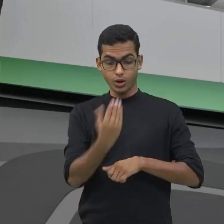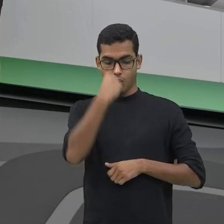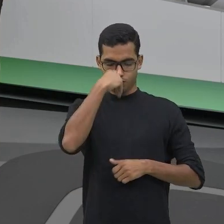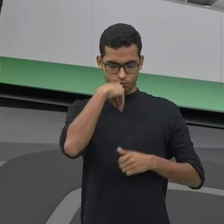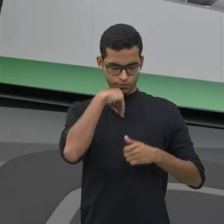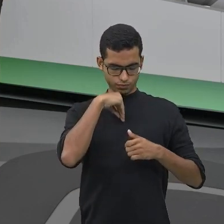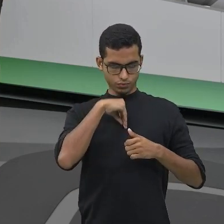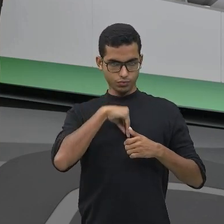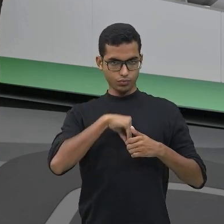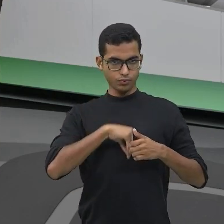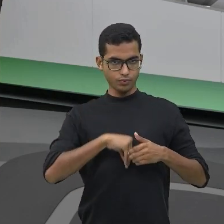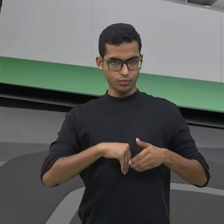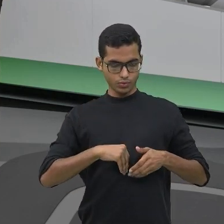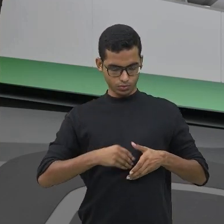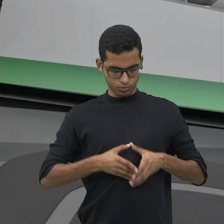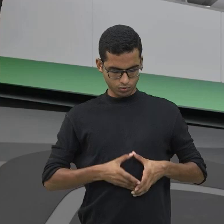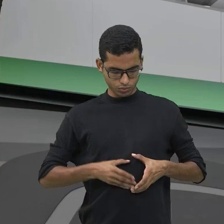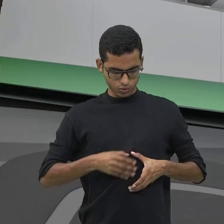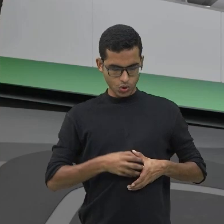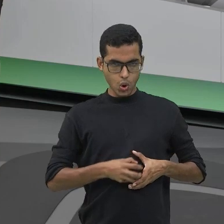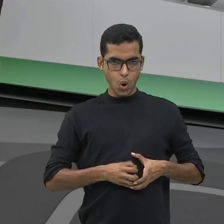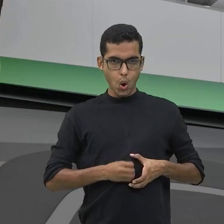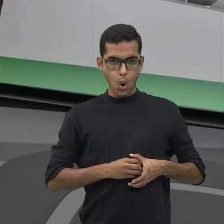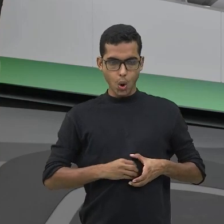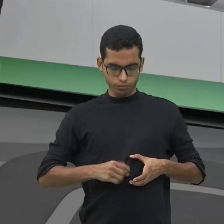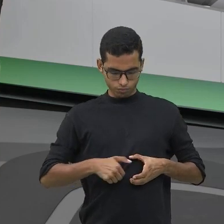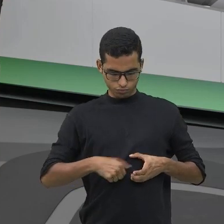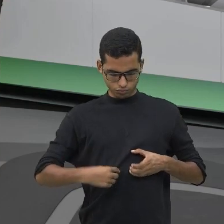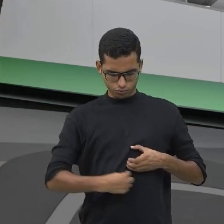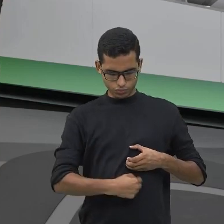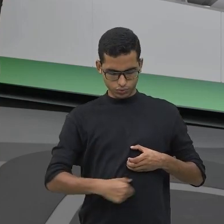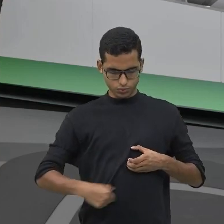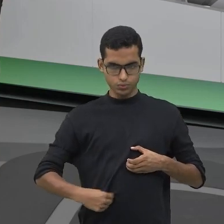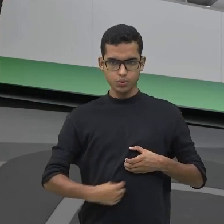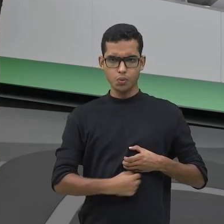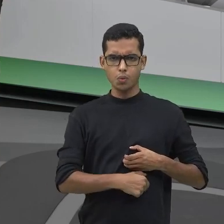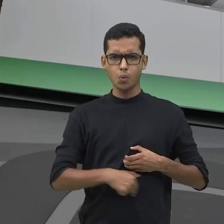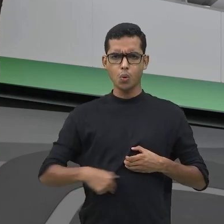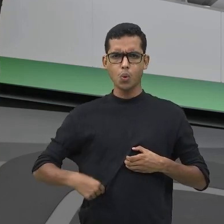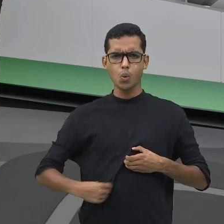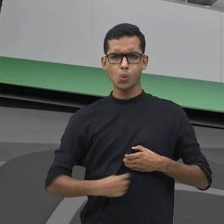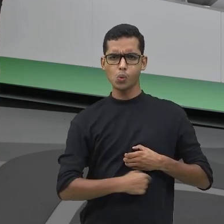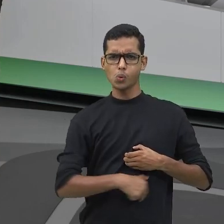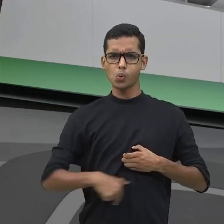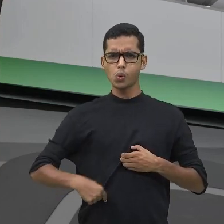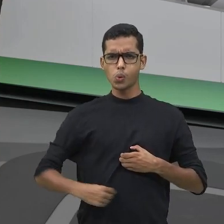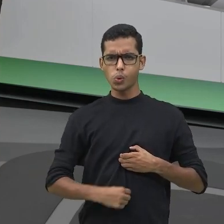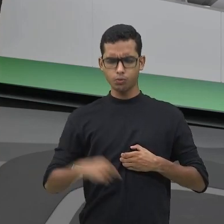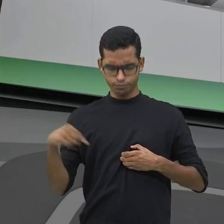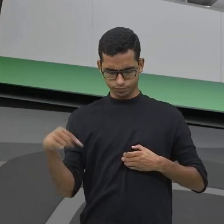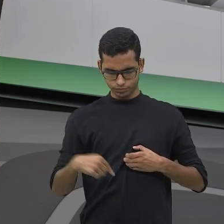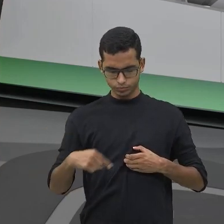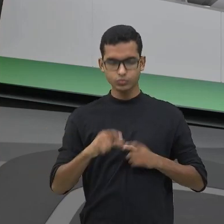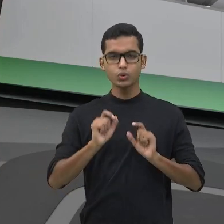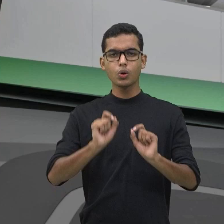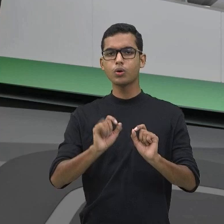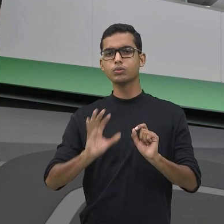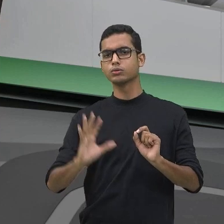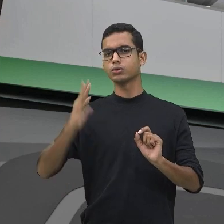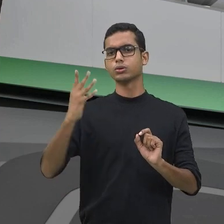alimento vem para cá, para o intestino delgado. E é aqui, gente, no intestino delgado,